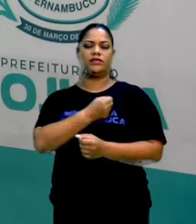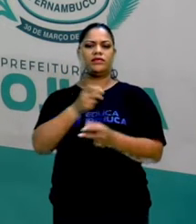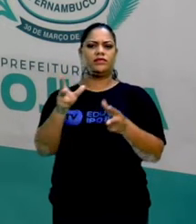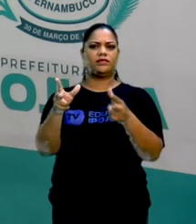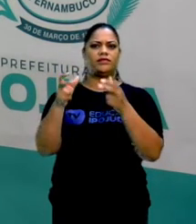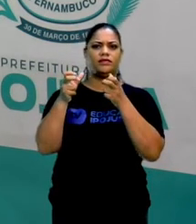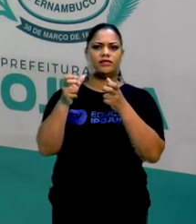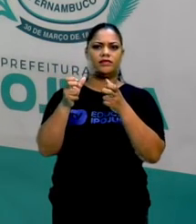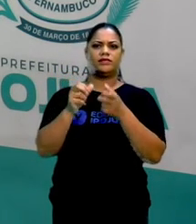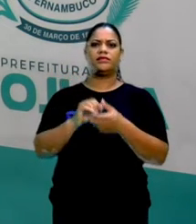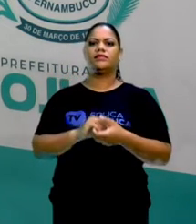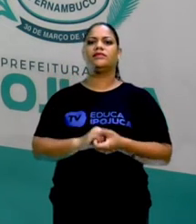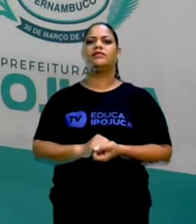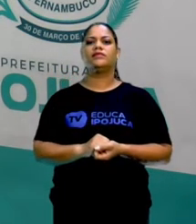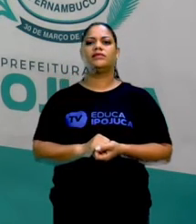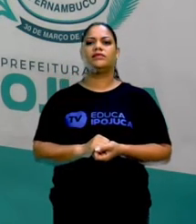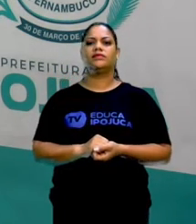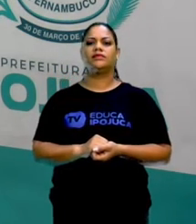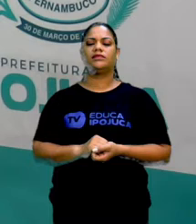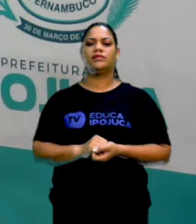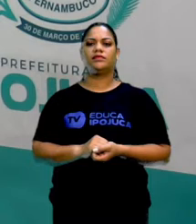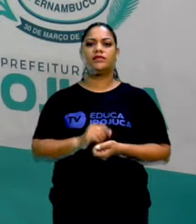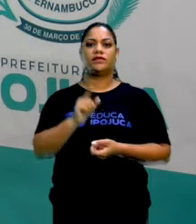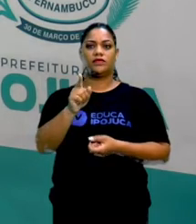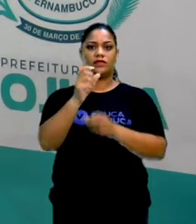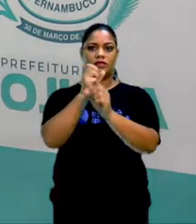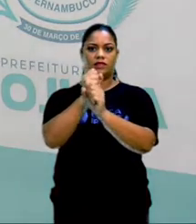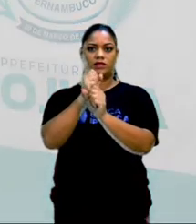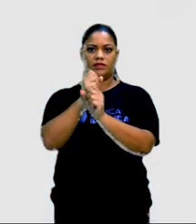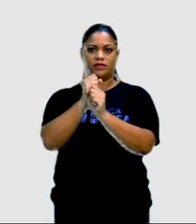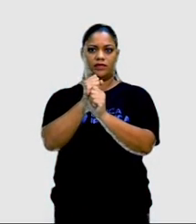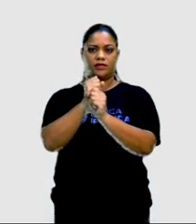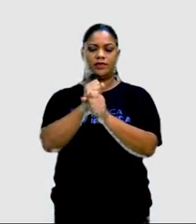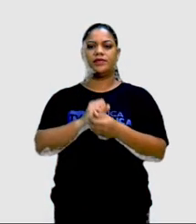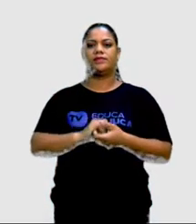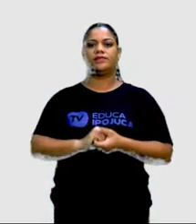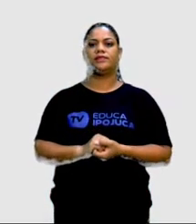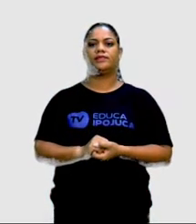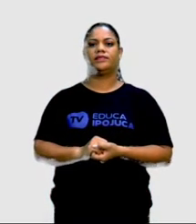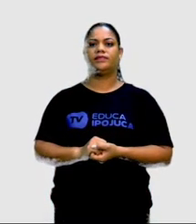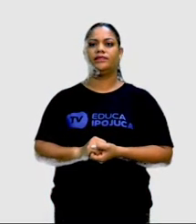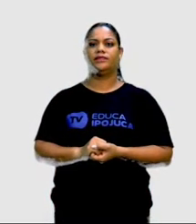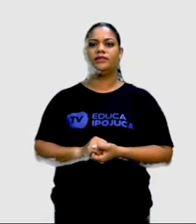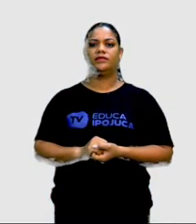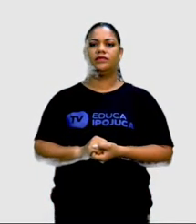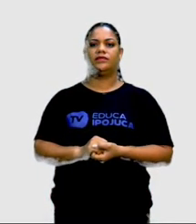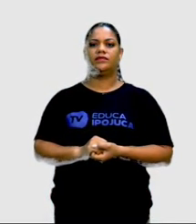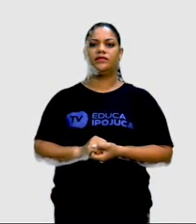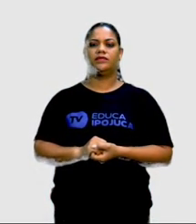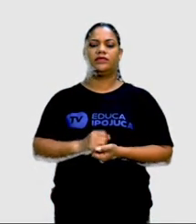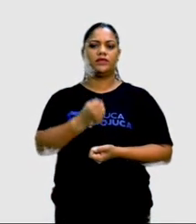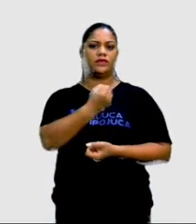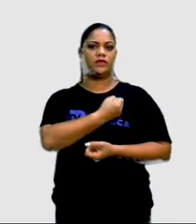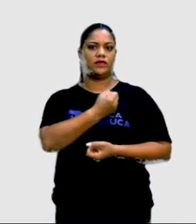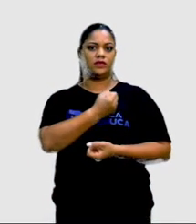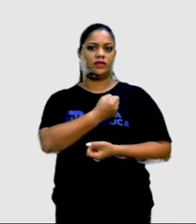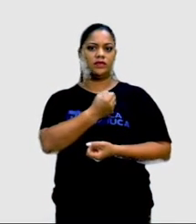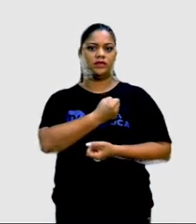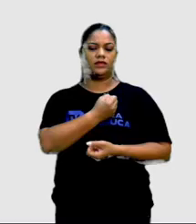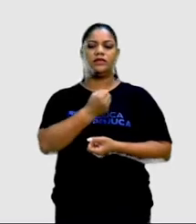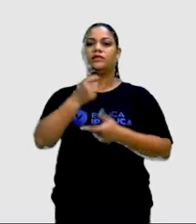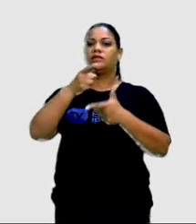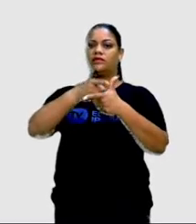prestar bem atenção na sua telinha, quando você soma o resto aqui com o número que está aqui para